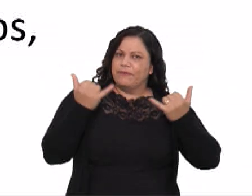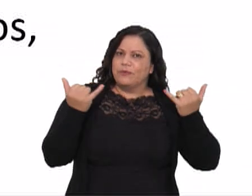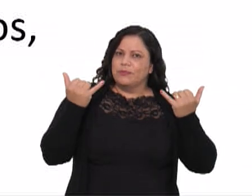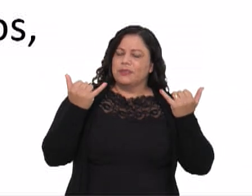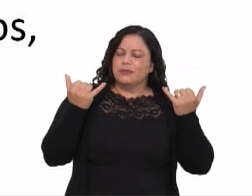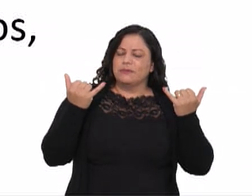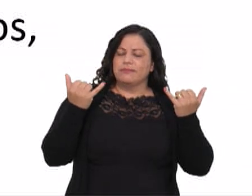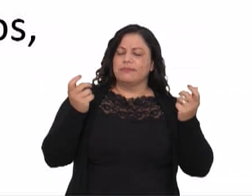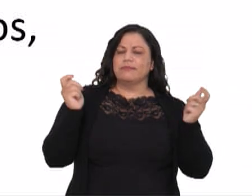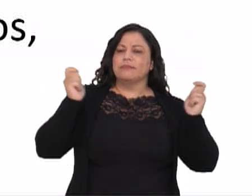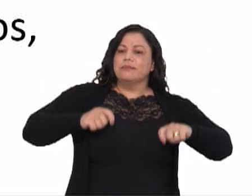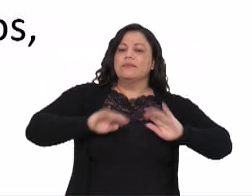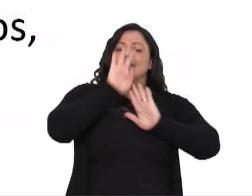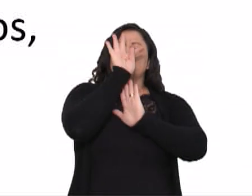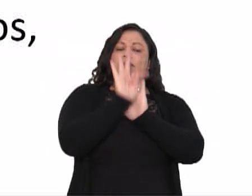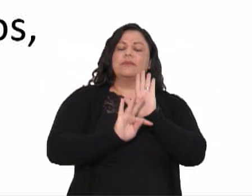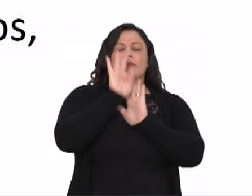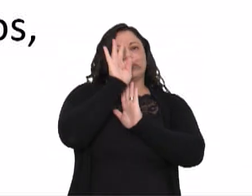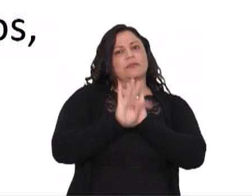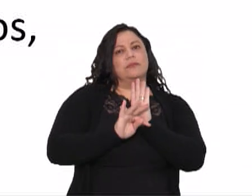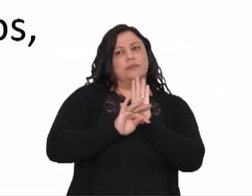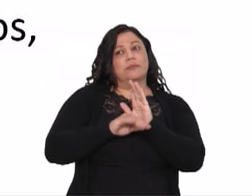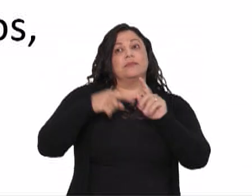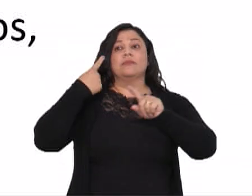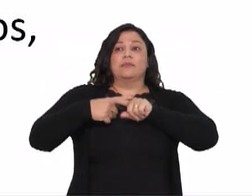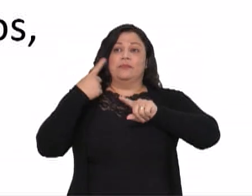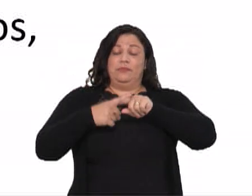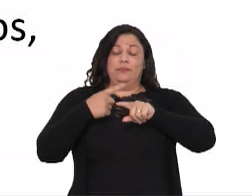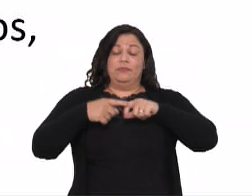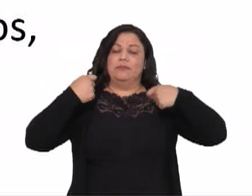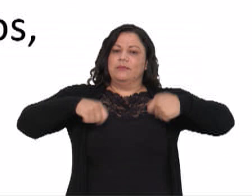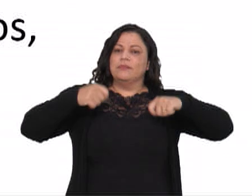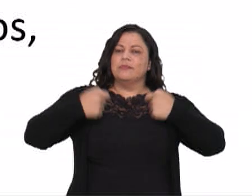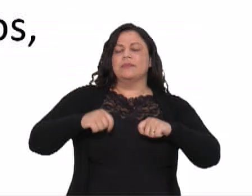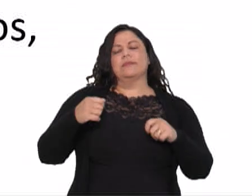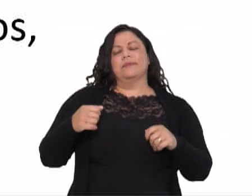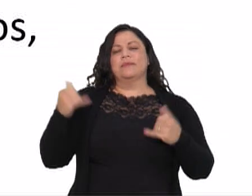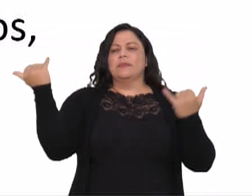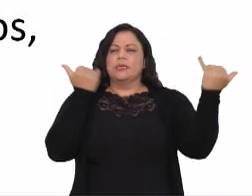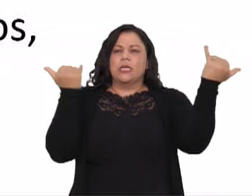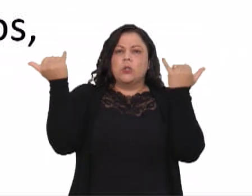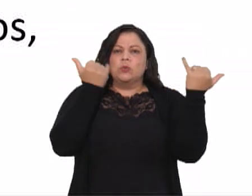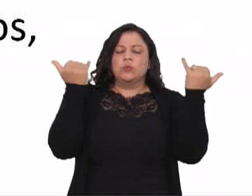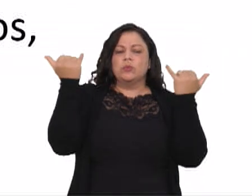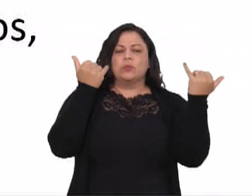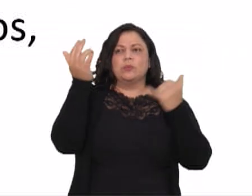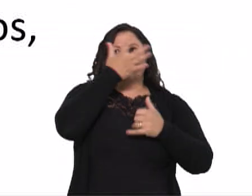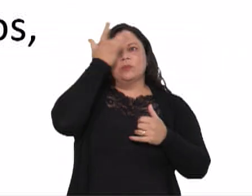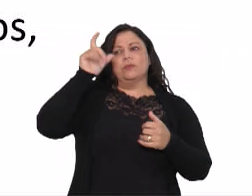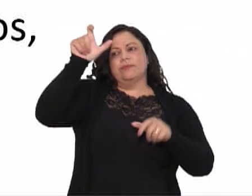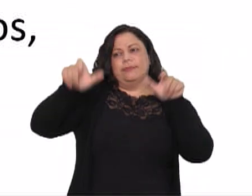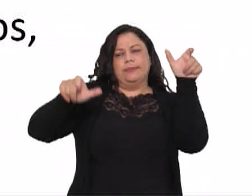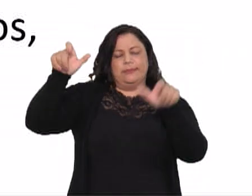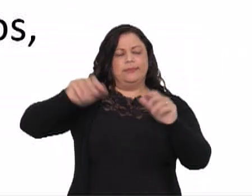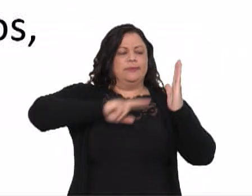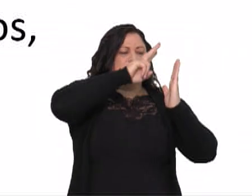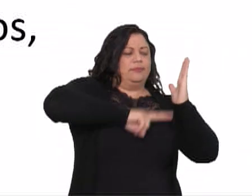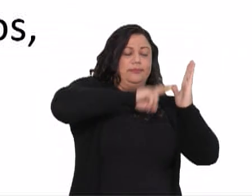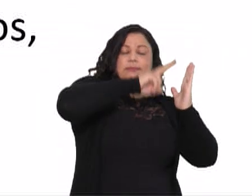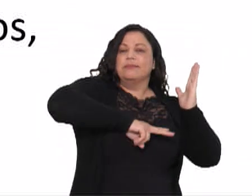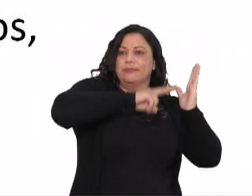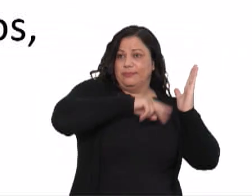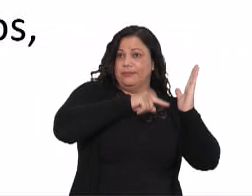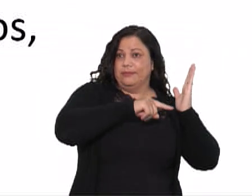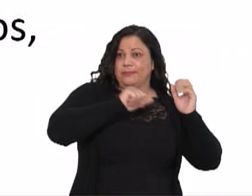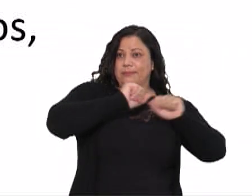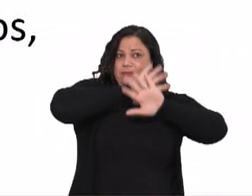tipo de texto cuja função é informar algo aos leitores, transmitindo conhecimento e esclarecendo dúvidas sobre